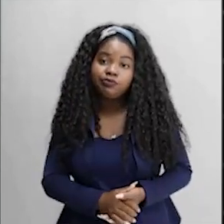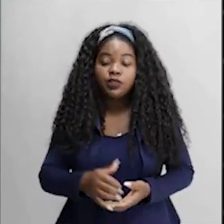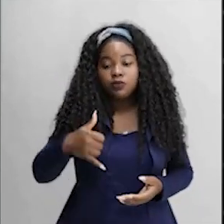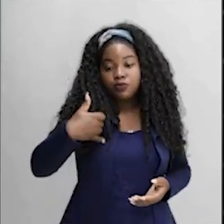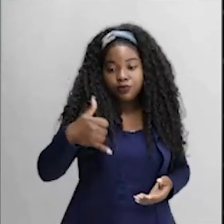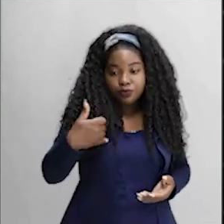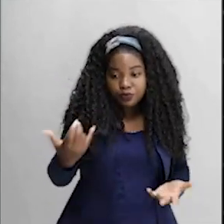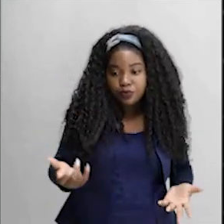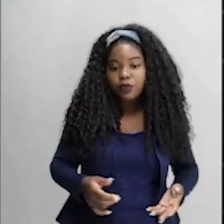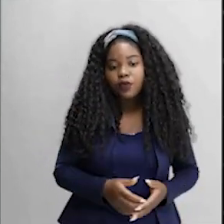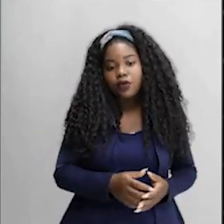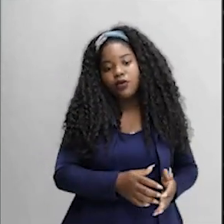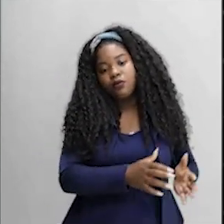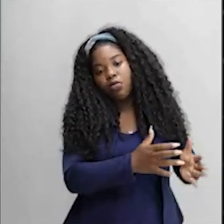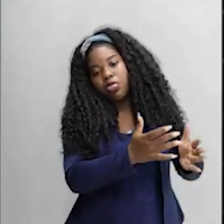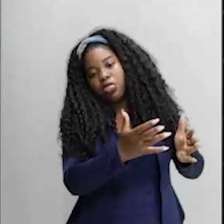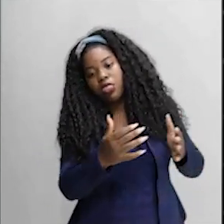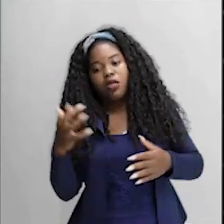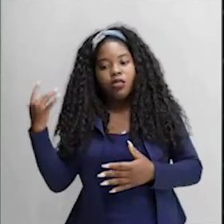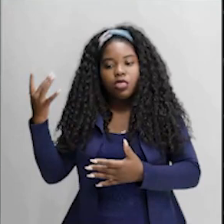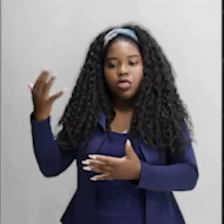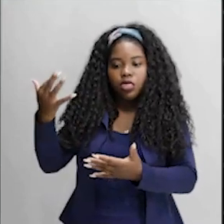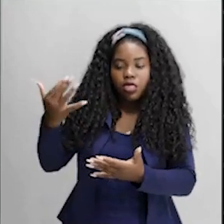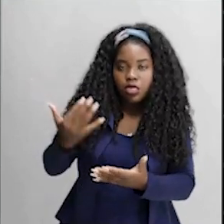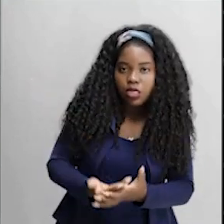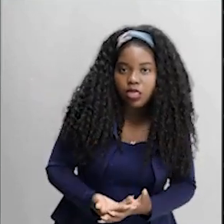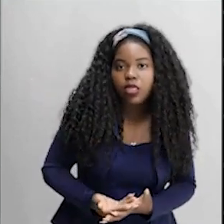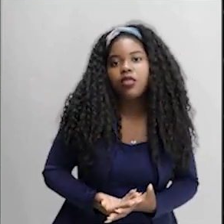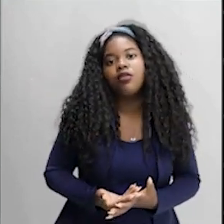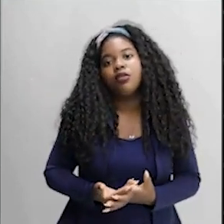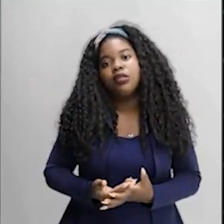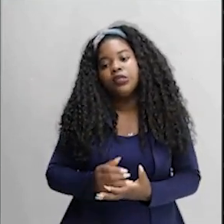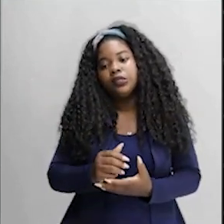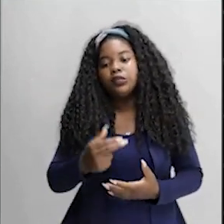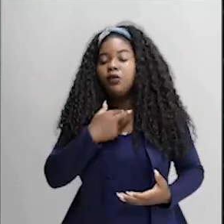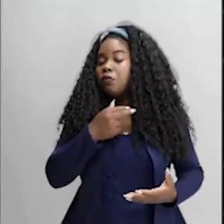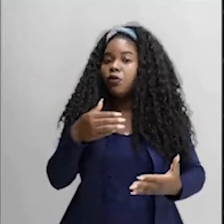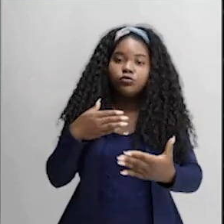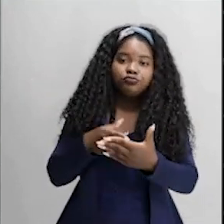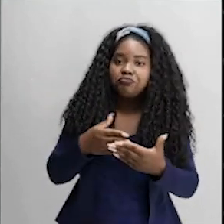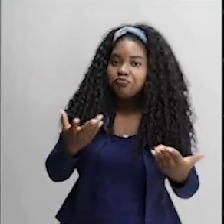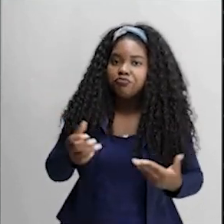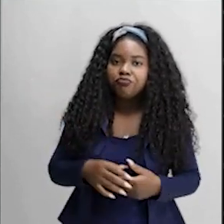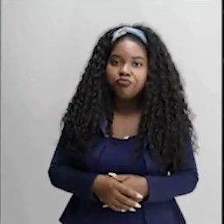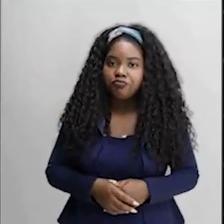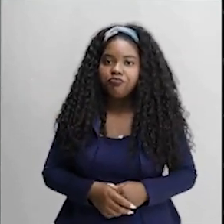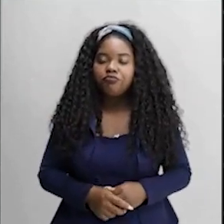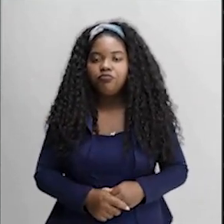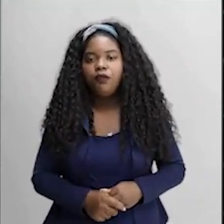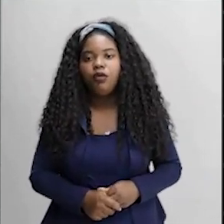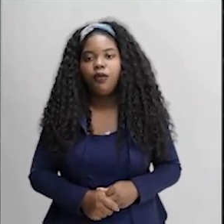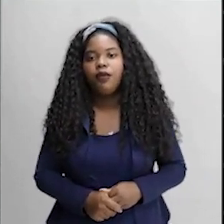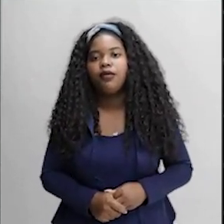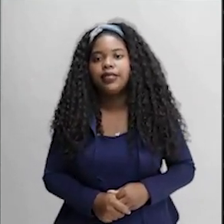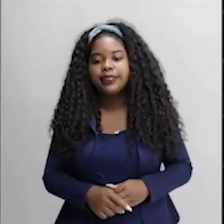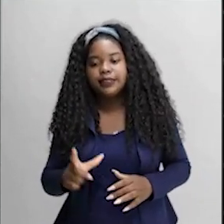exemplo, transcorrer do tempo, que você vai ter pouco poder de interferência. Então, nós podemos também dizer que temos pouco